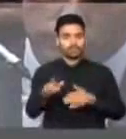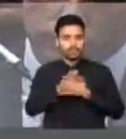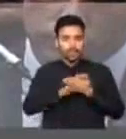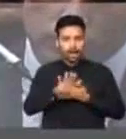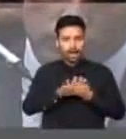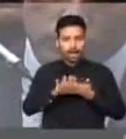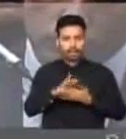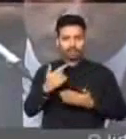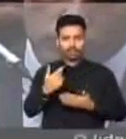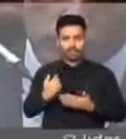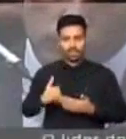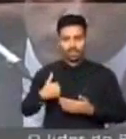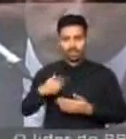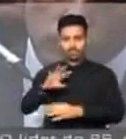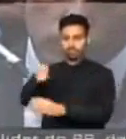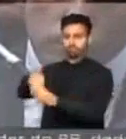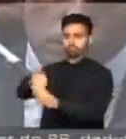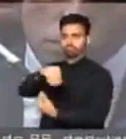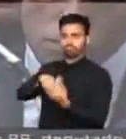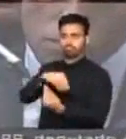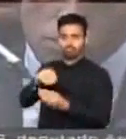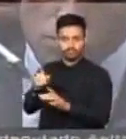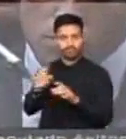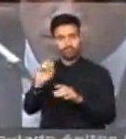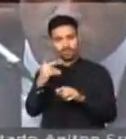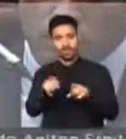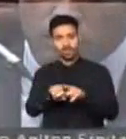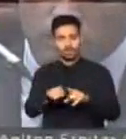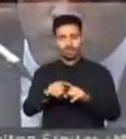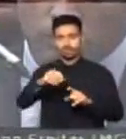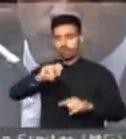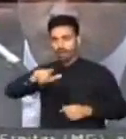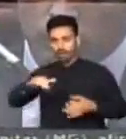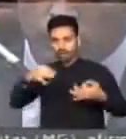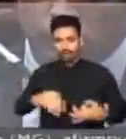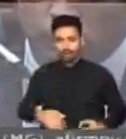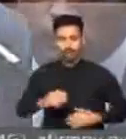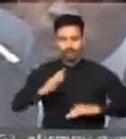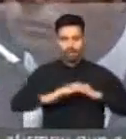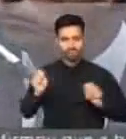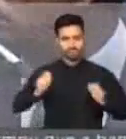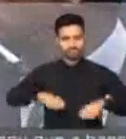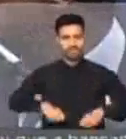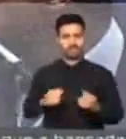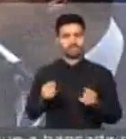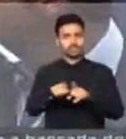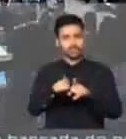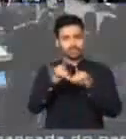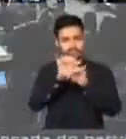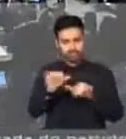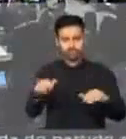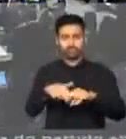impessoalidade, sobretudo da moralidade, da publicidade e eficiência, meu voto é sim.